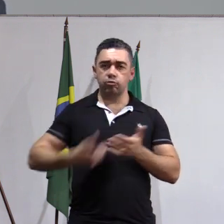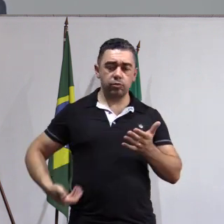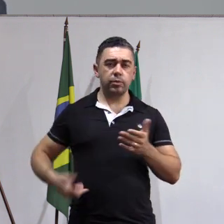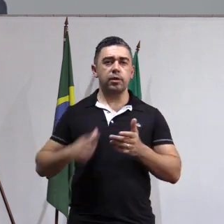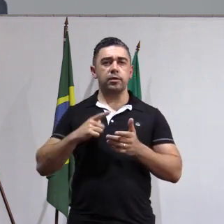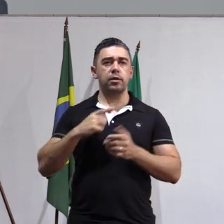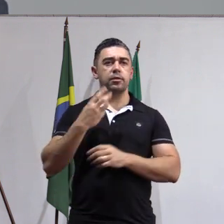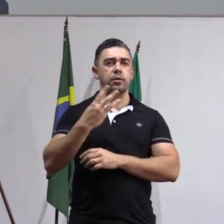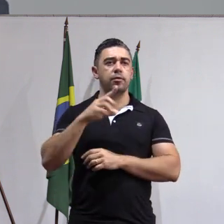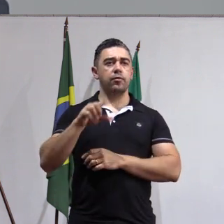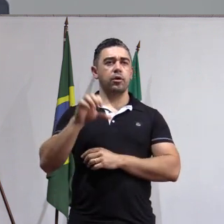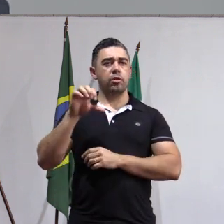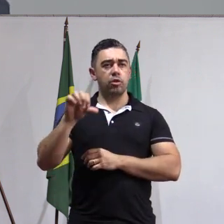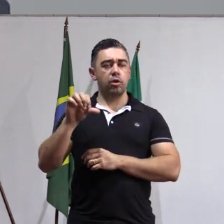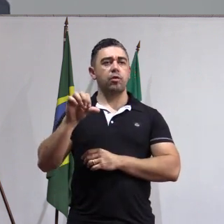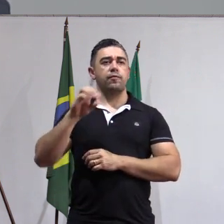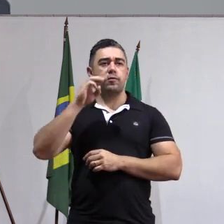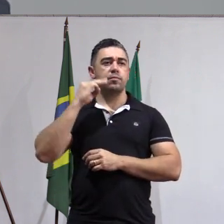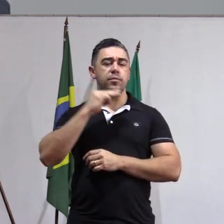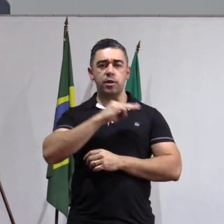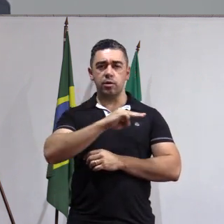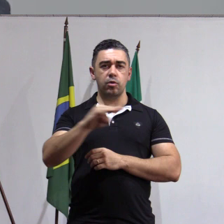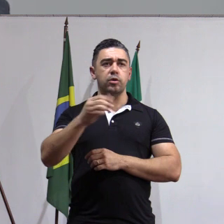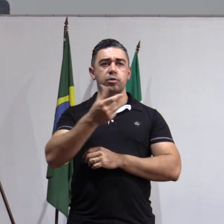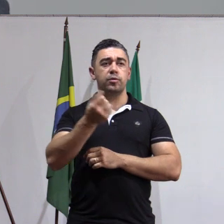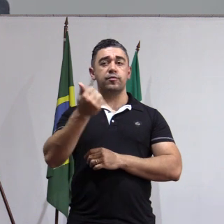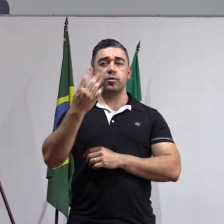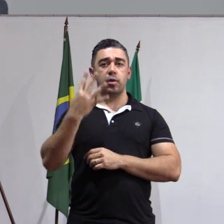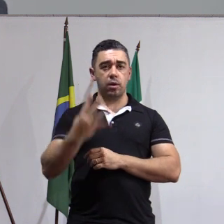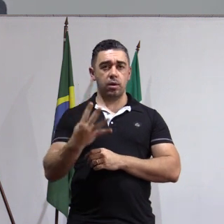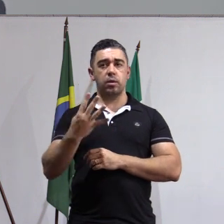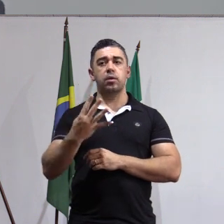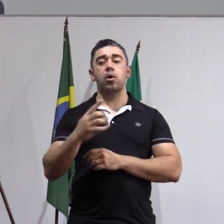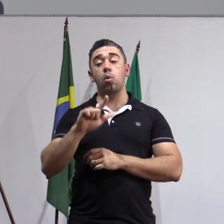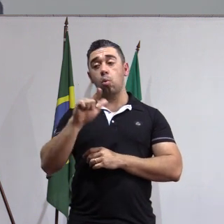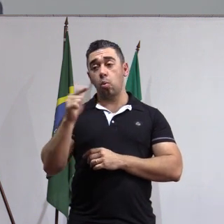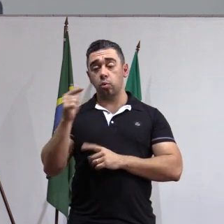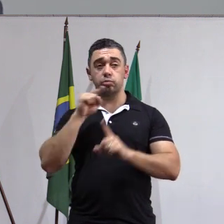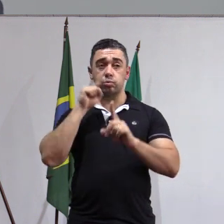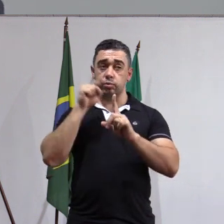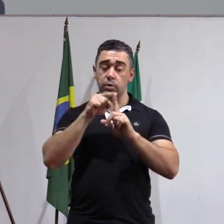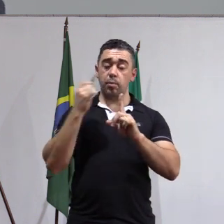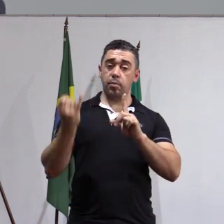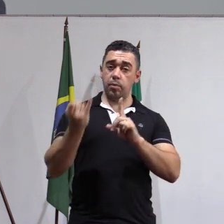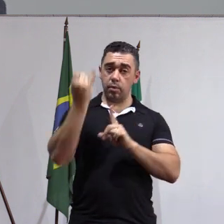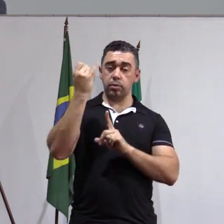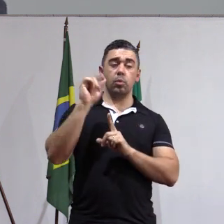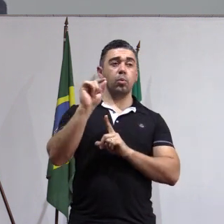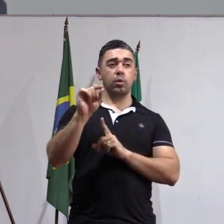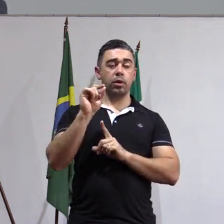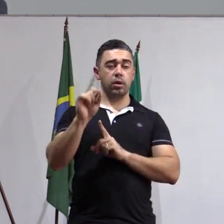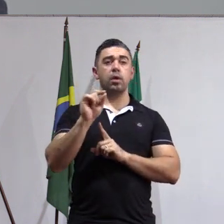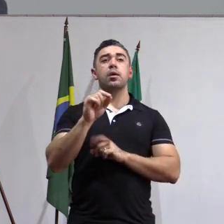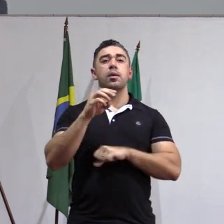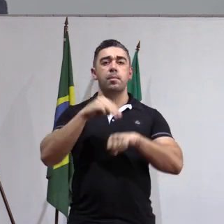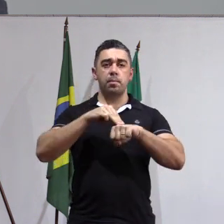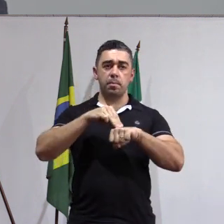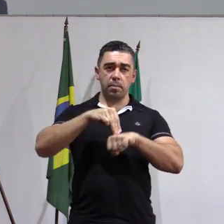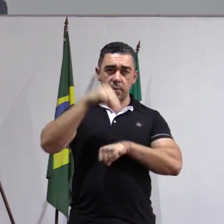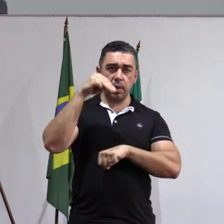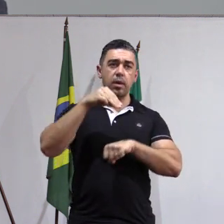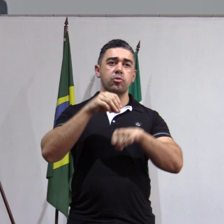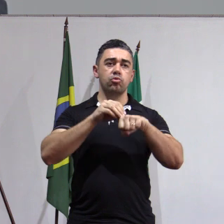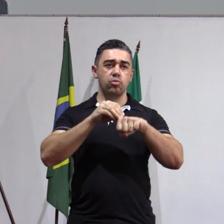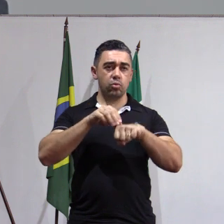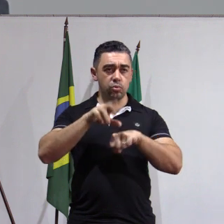atingir 3,9 milhões de matrículas em 2024. Outra meta importante é a formação de mestres e doutores